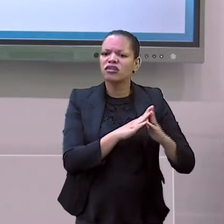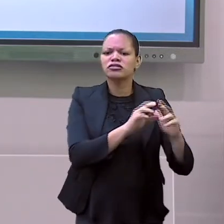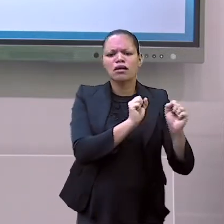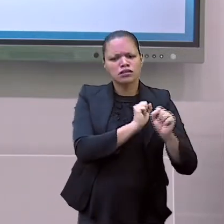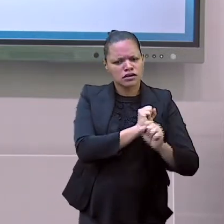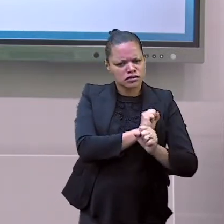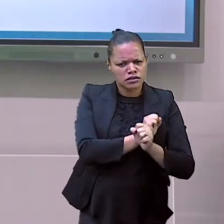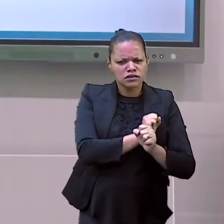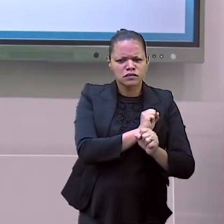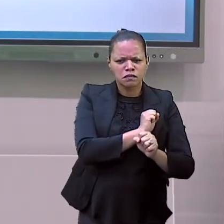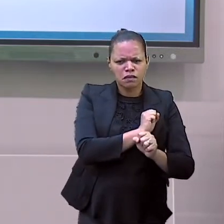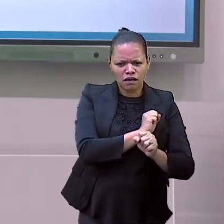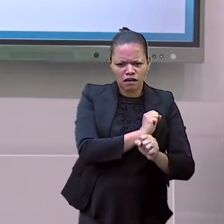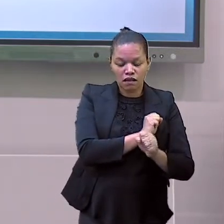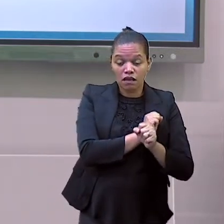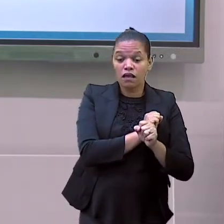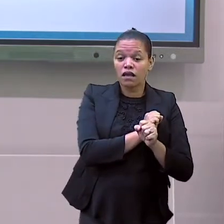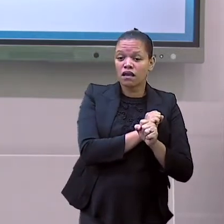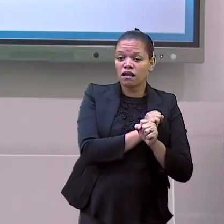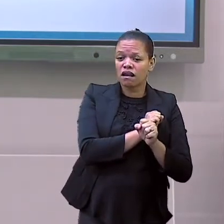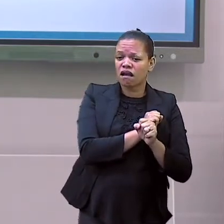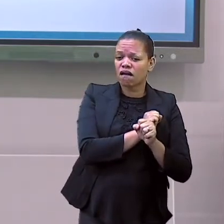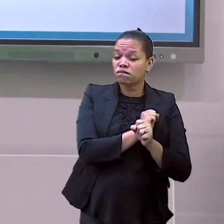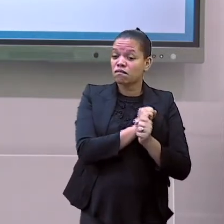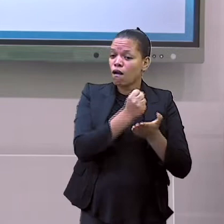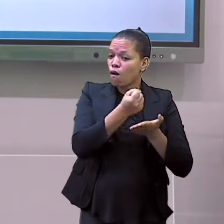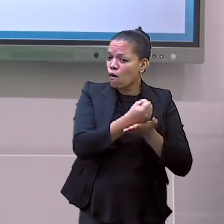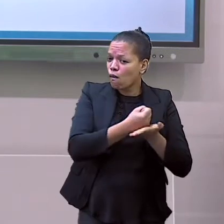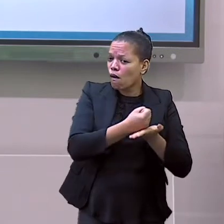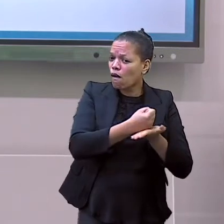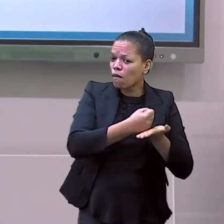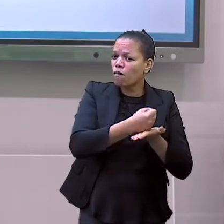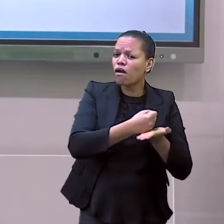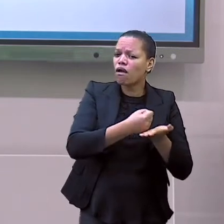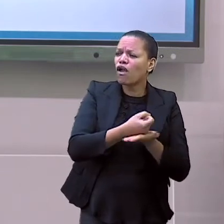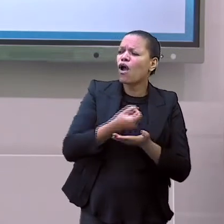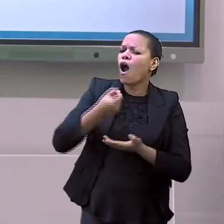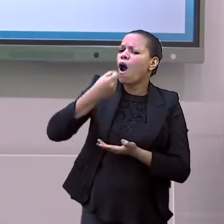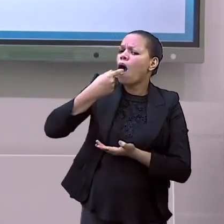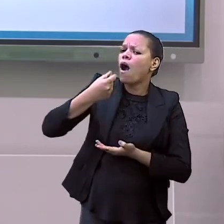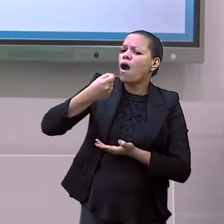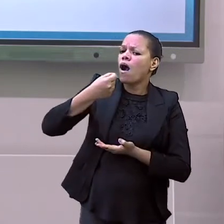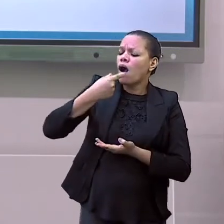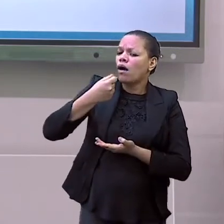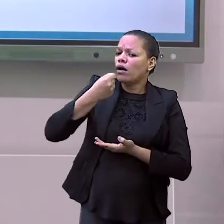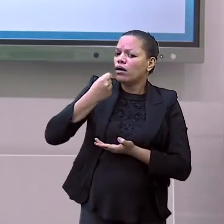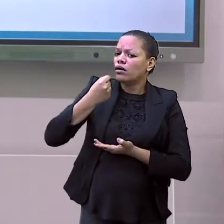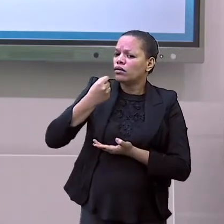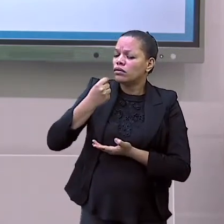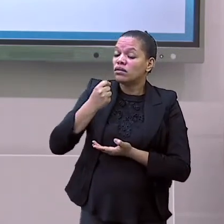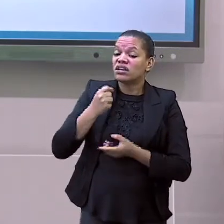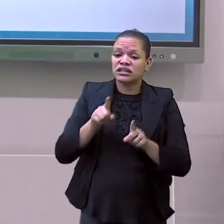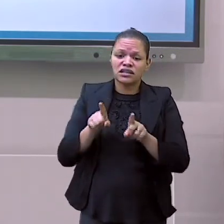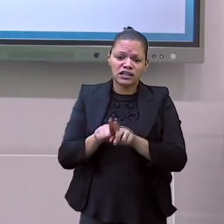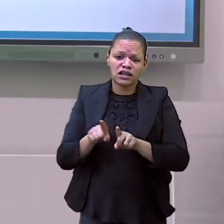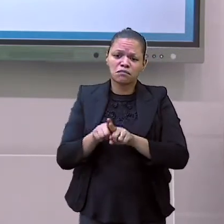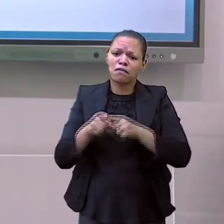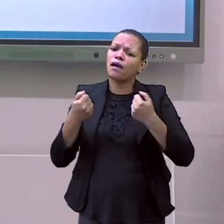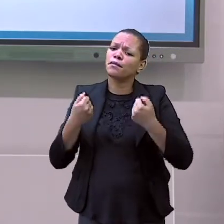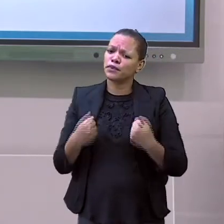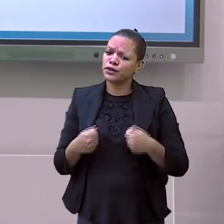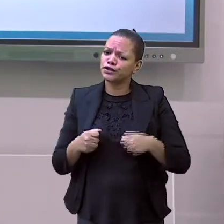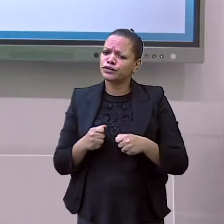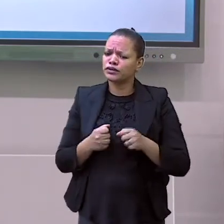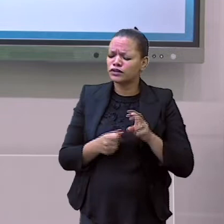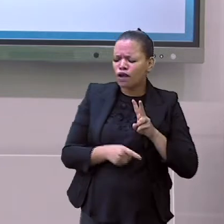casa, tomando a medicação e se prevenindo também até com as pessoas da sua casa, para que eles